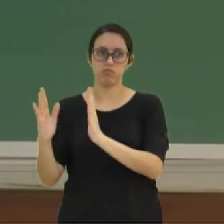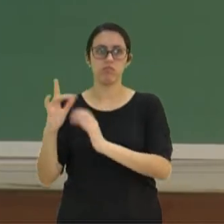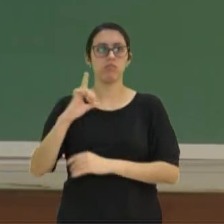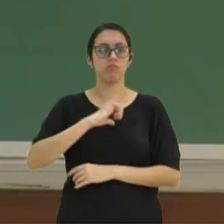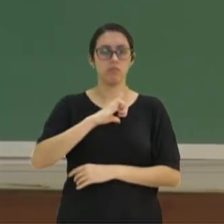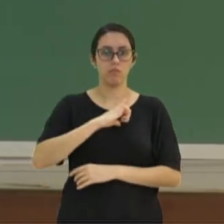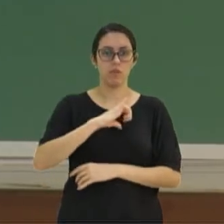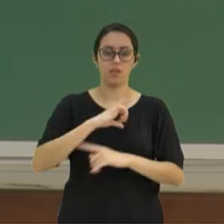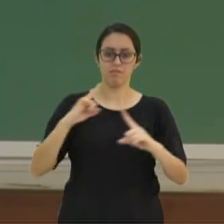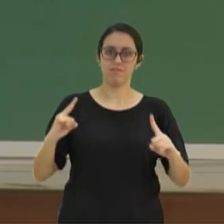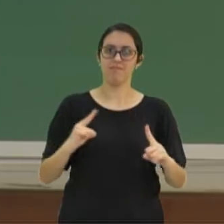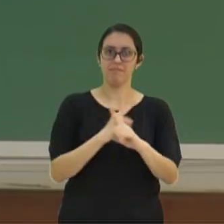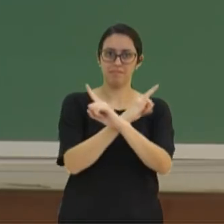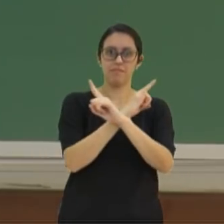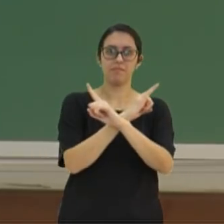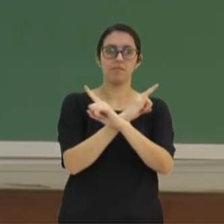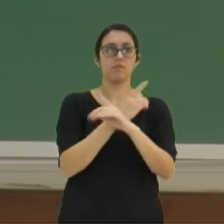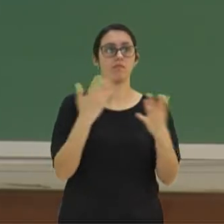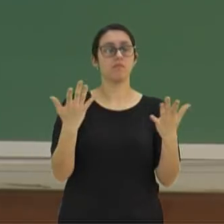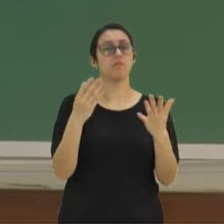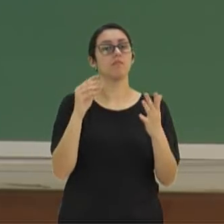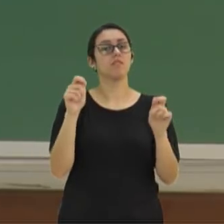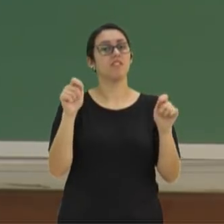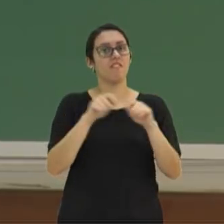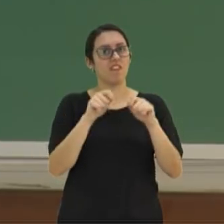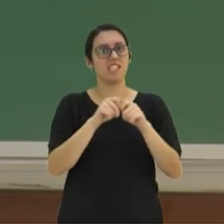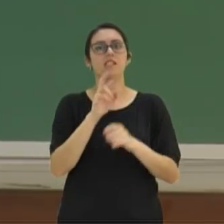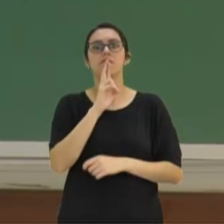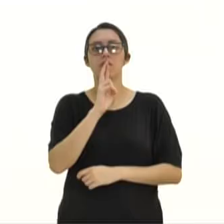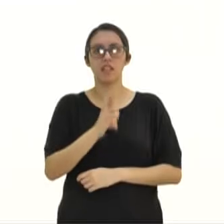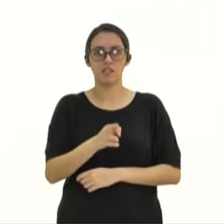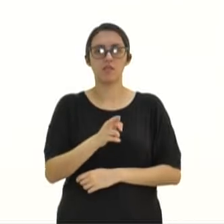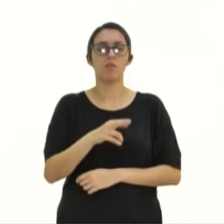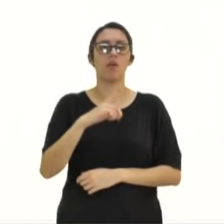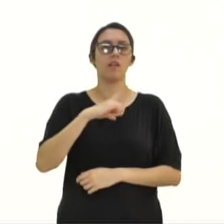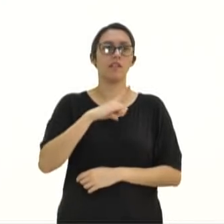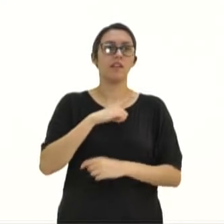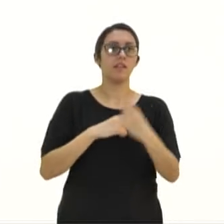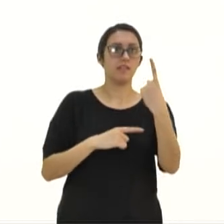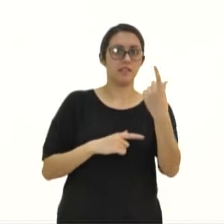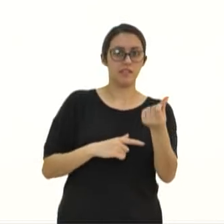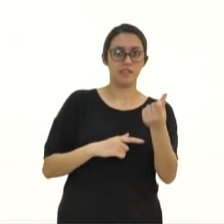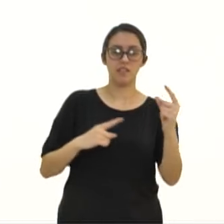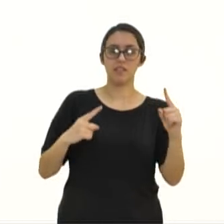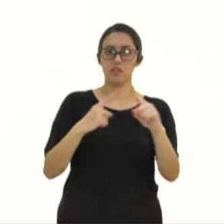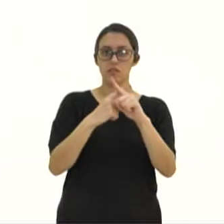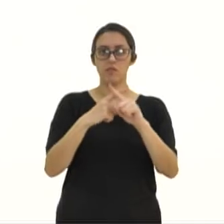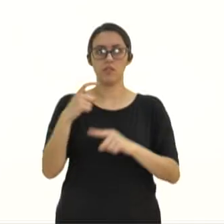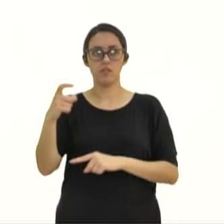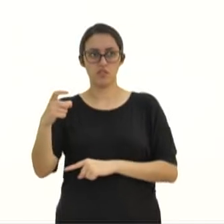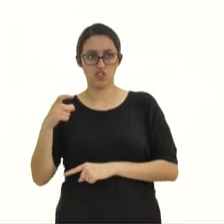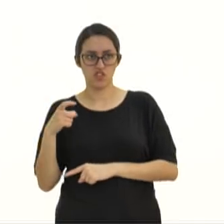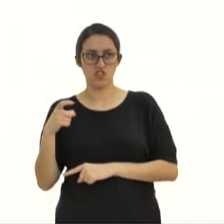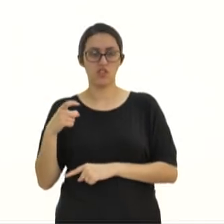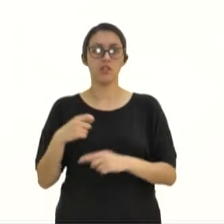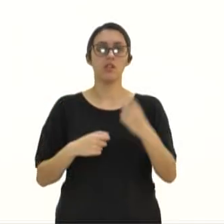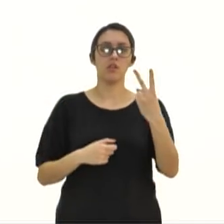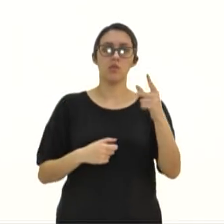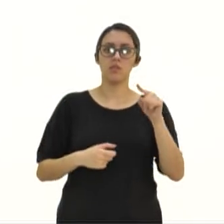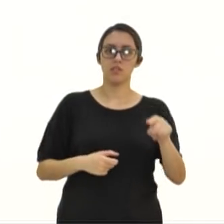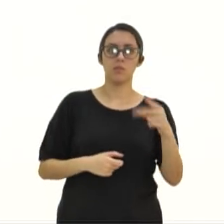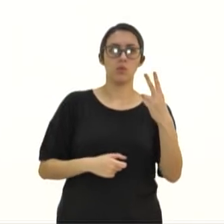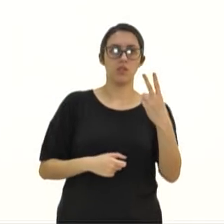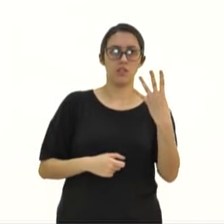extremos, é um produto. Fazendo esse produto, eu caio lá, 16 vezes x, 2.240 vezes